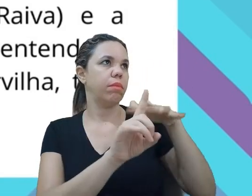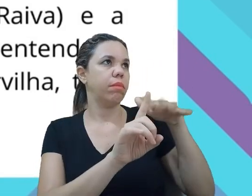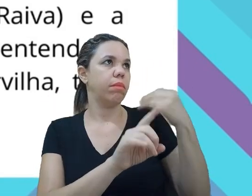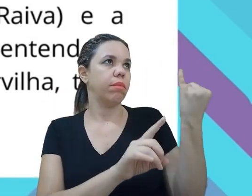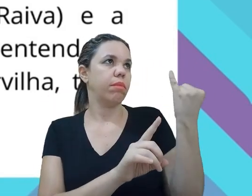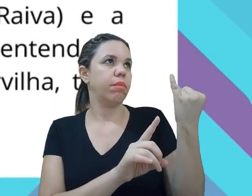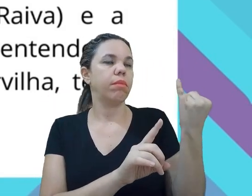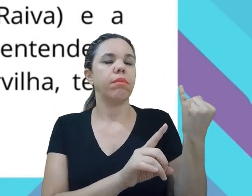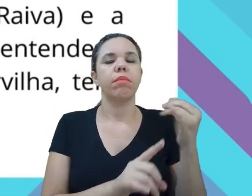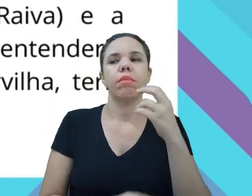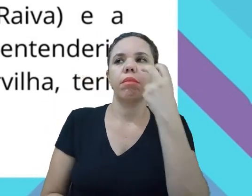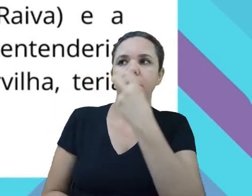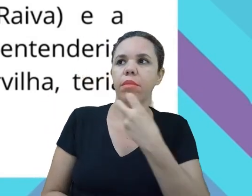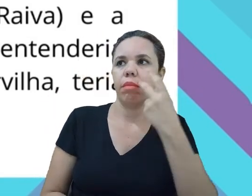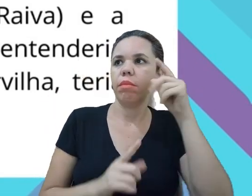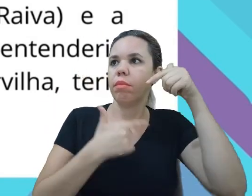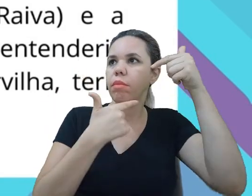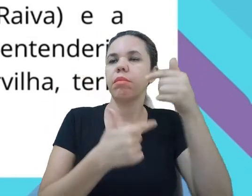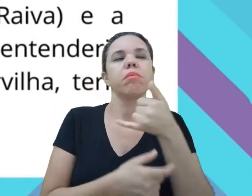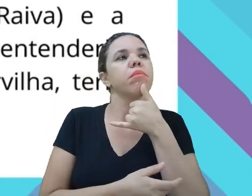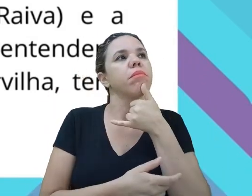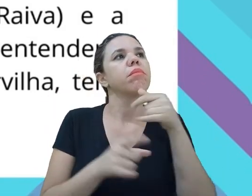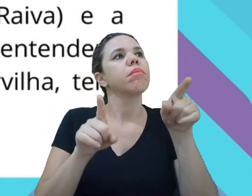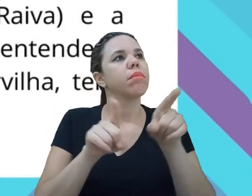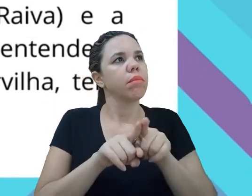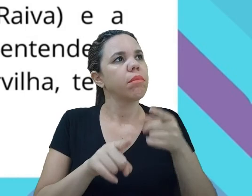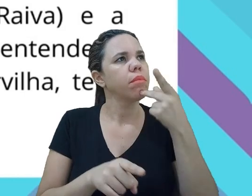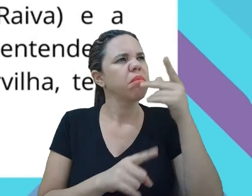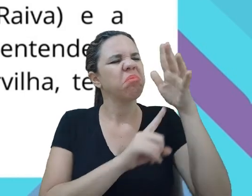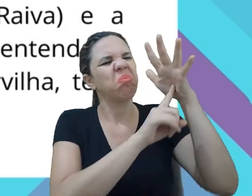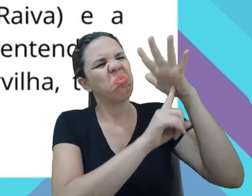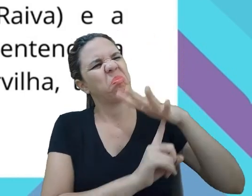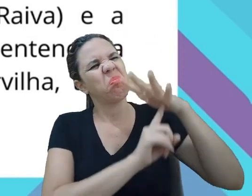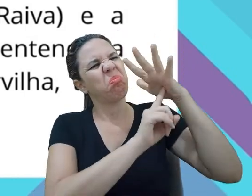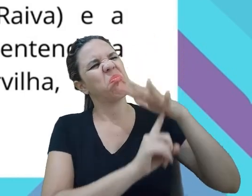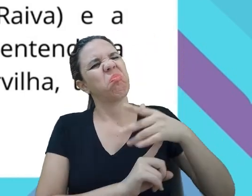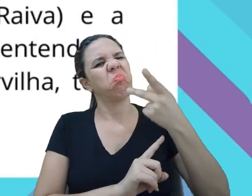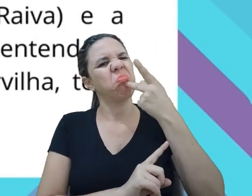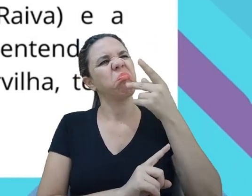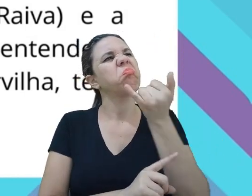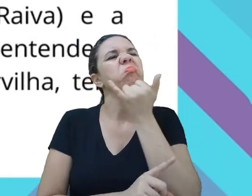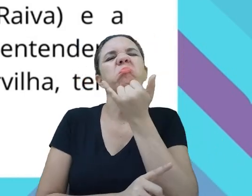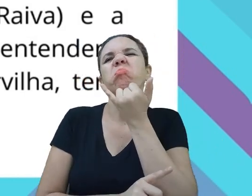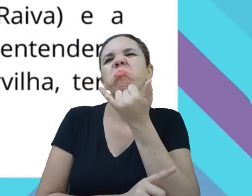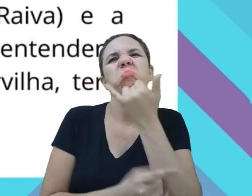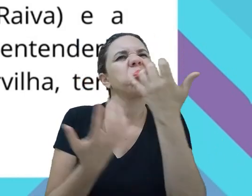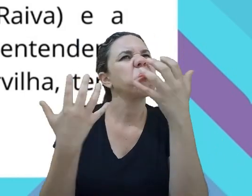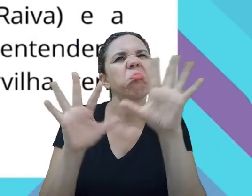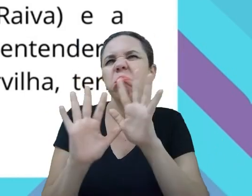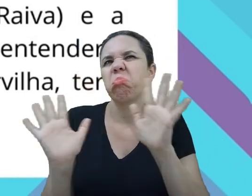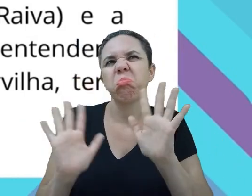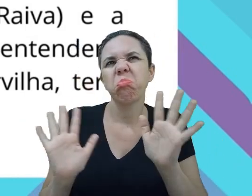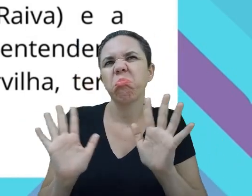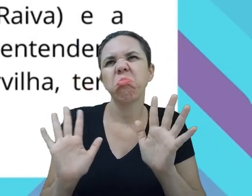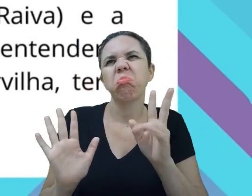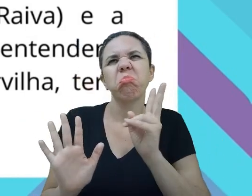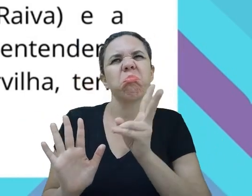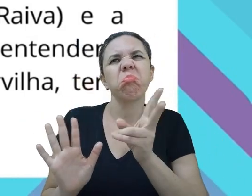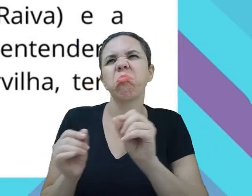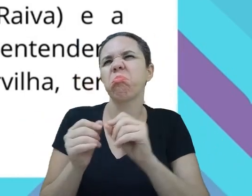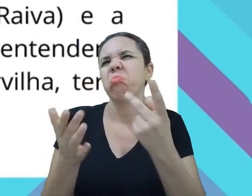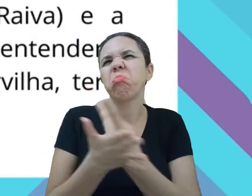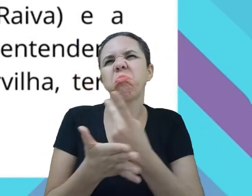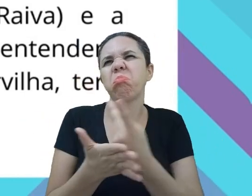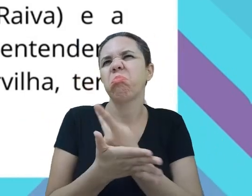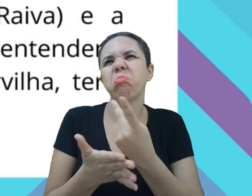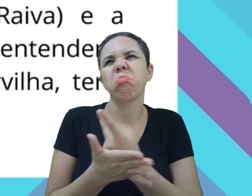Nojinho: por que não pensou em alguma coisa? E a Nojinho responde: Já fiz isso, mas você não